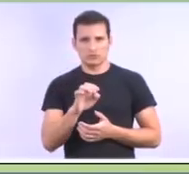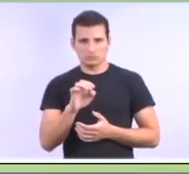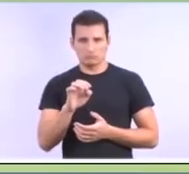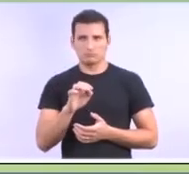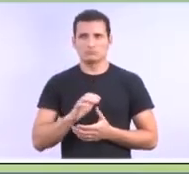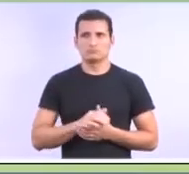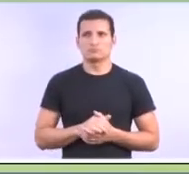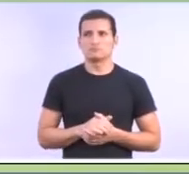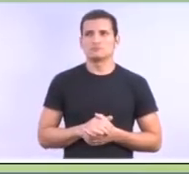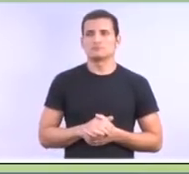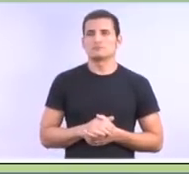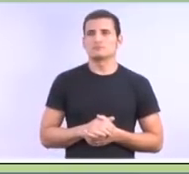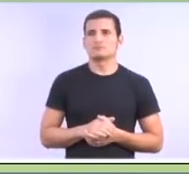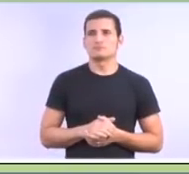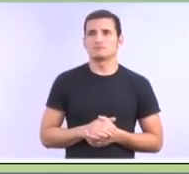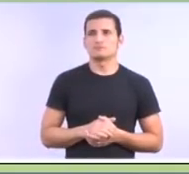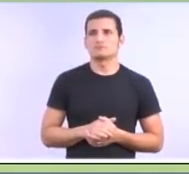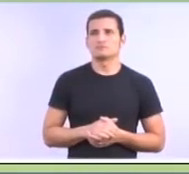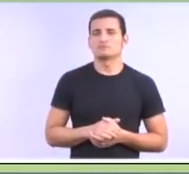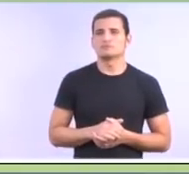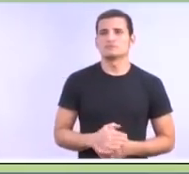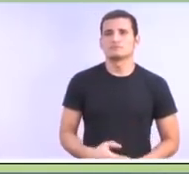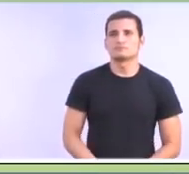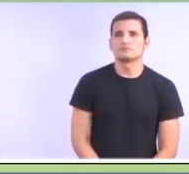realidade. Gente,